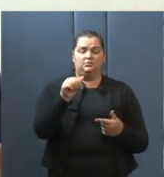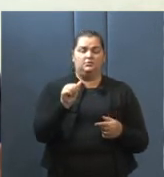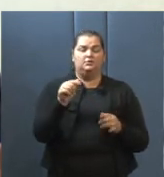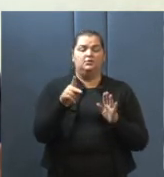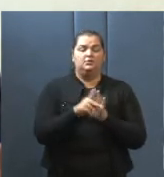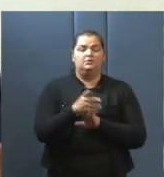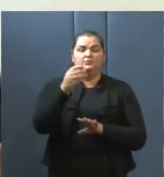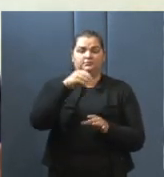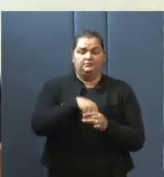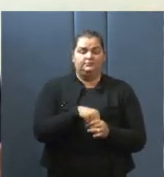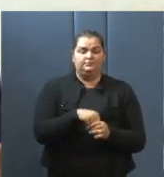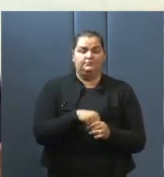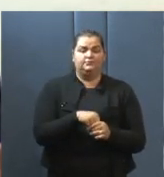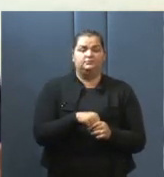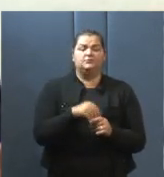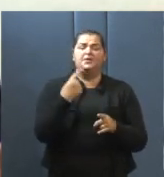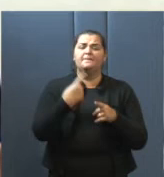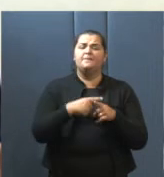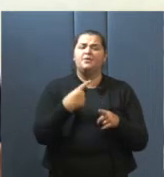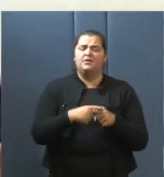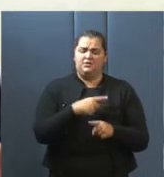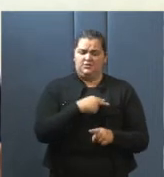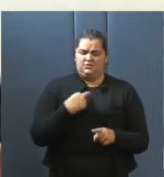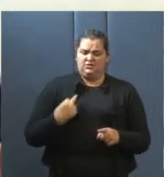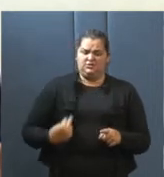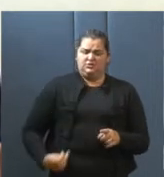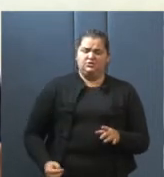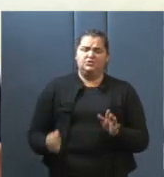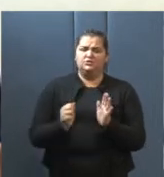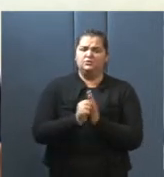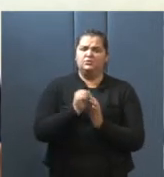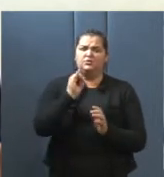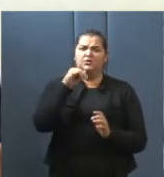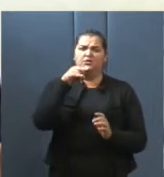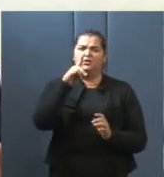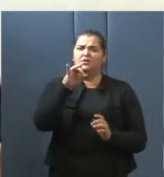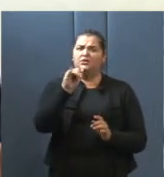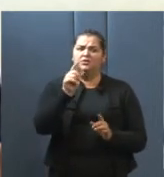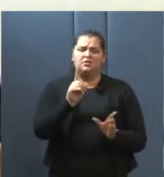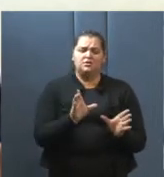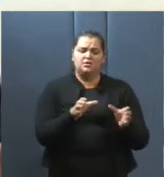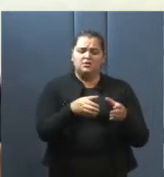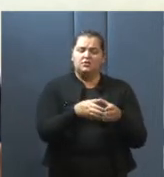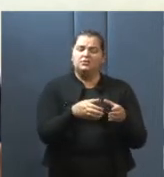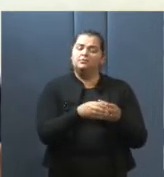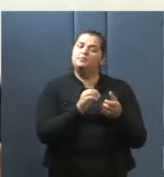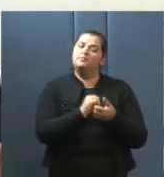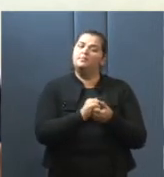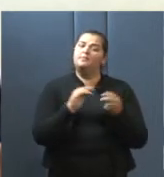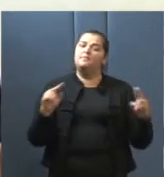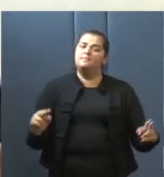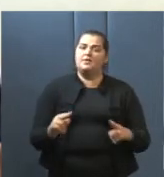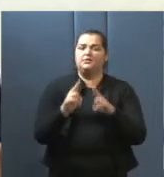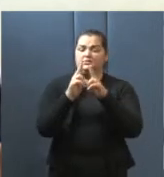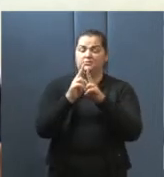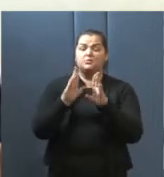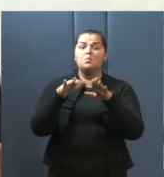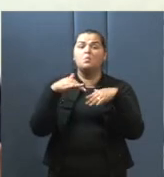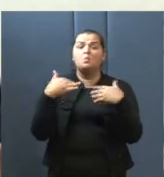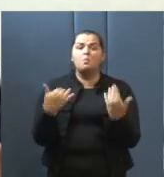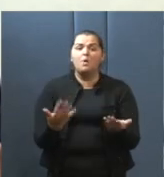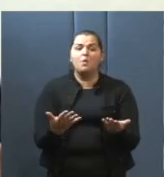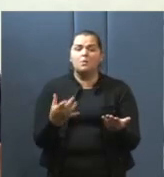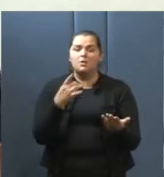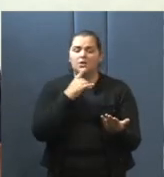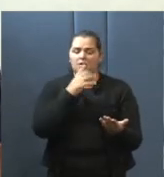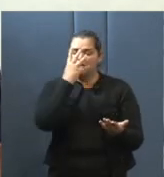Branco. Por que China e Índia não ingressaram ainda no Clube de Paris? Quais fatores